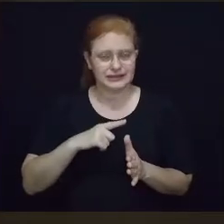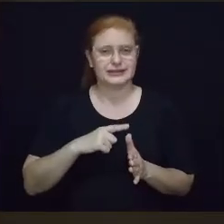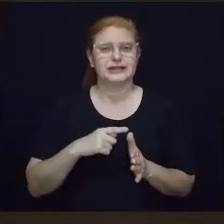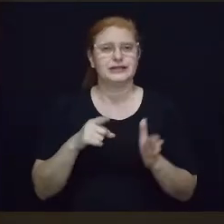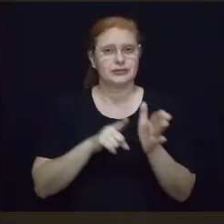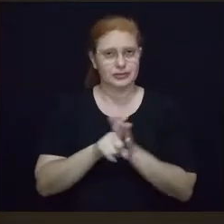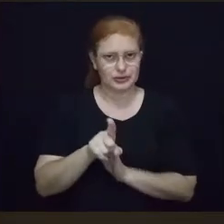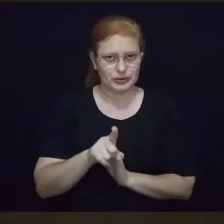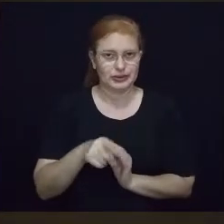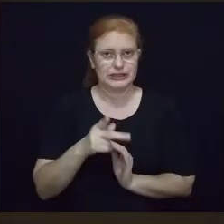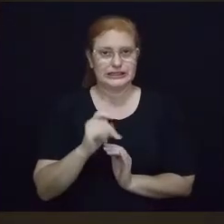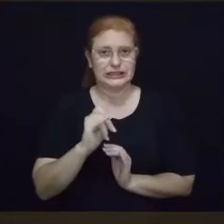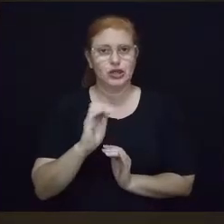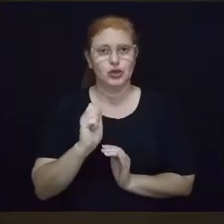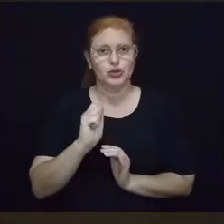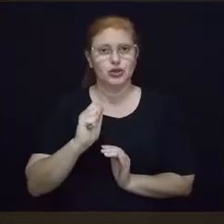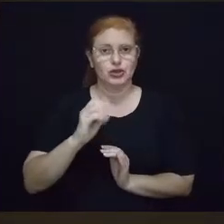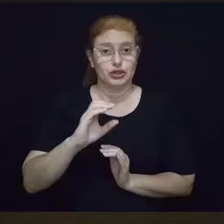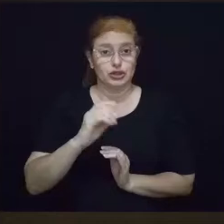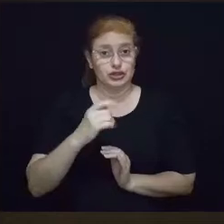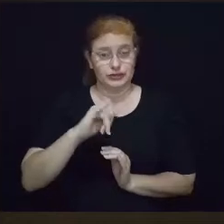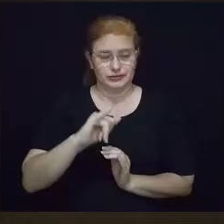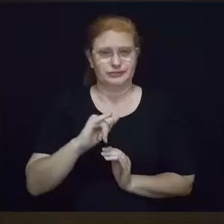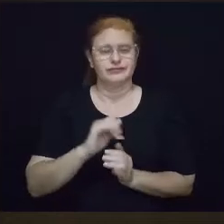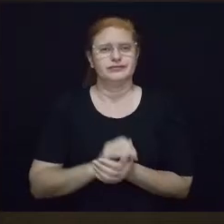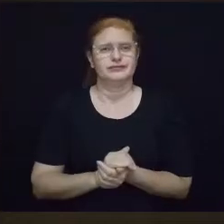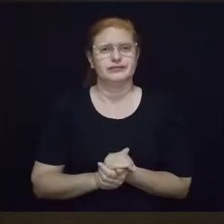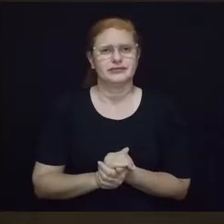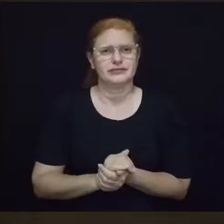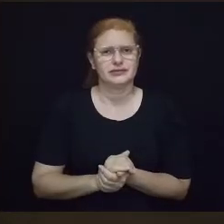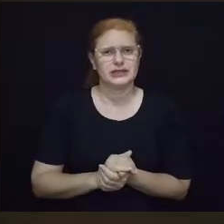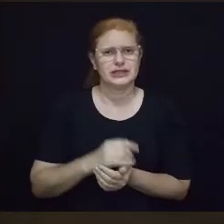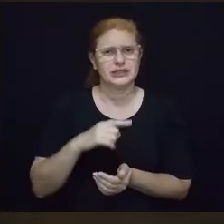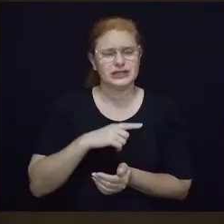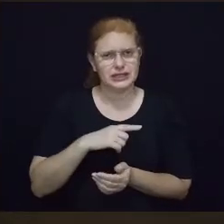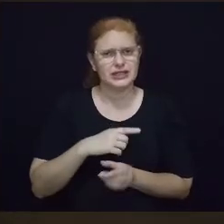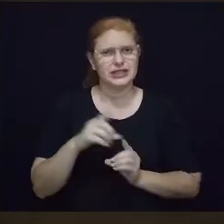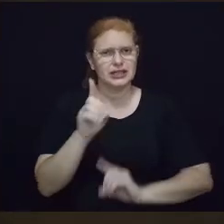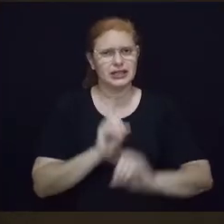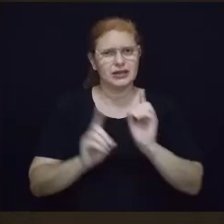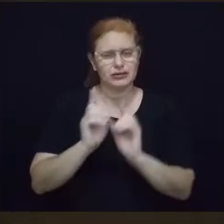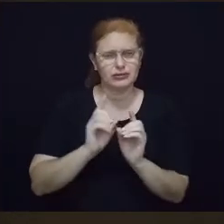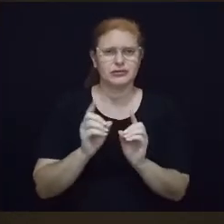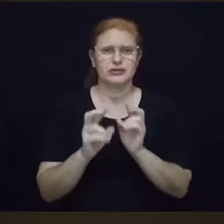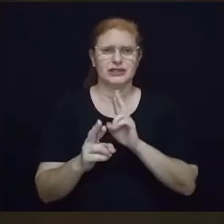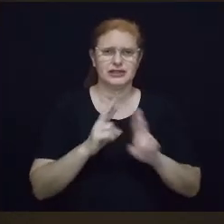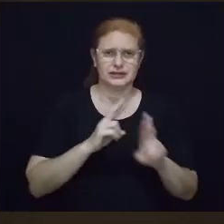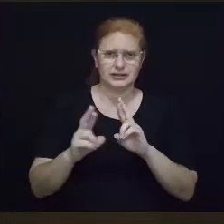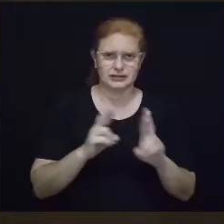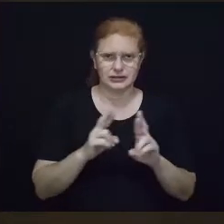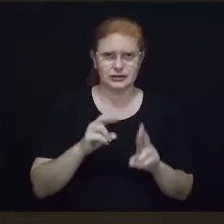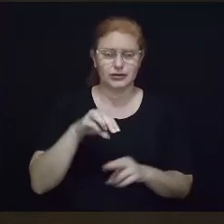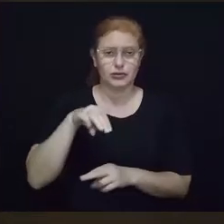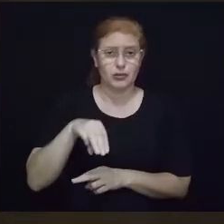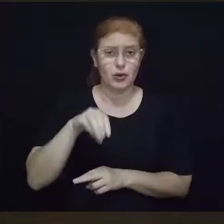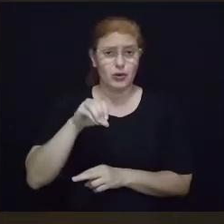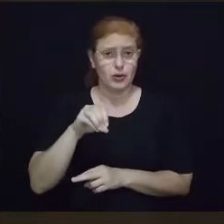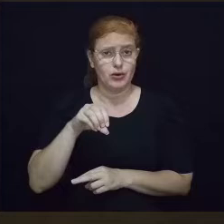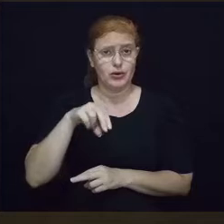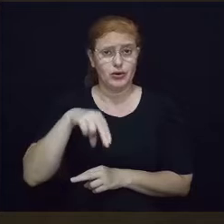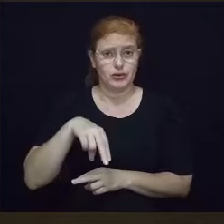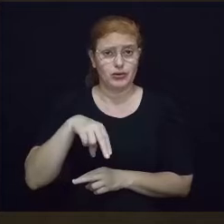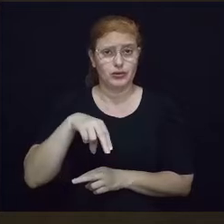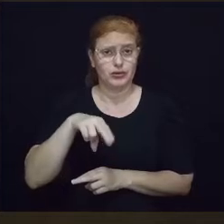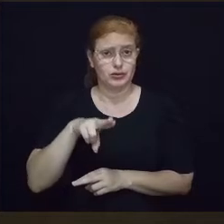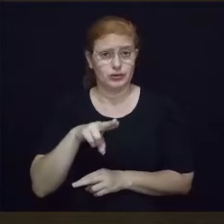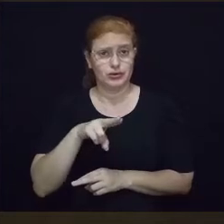Kiyoshi Shimizu. Alguma ligação com a monozukuri japonês de